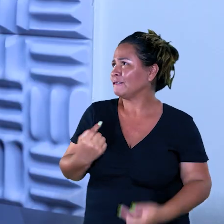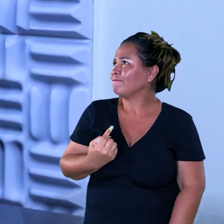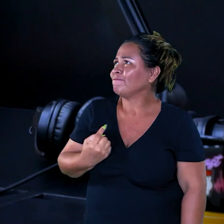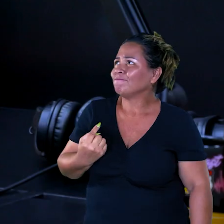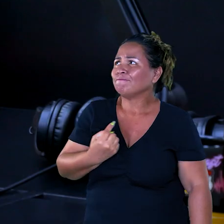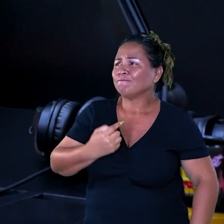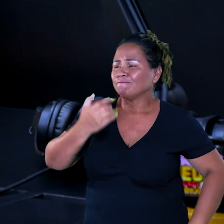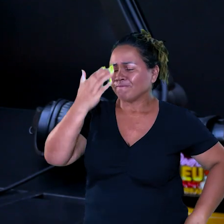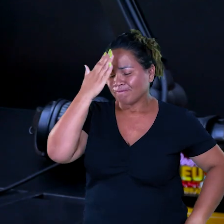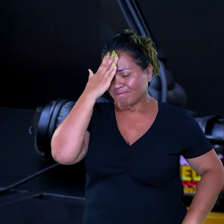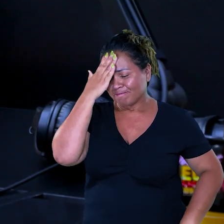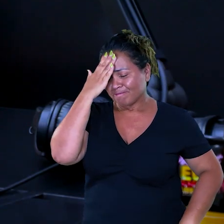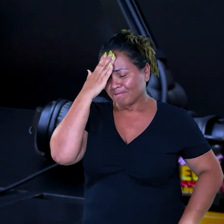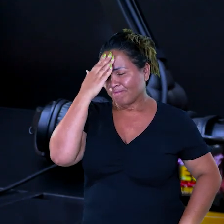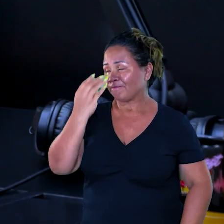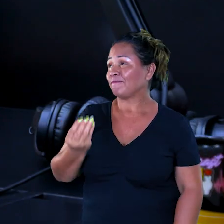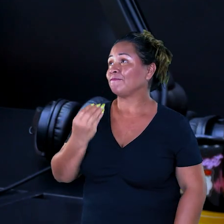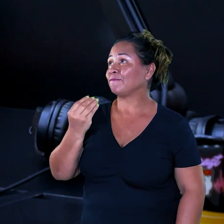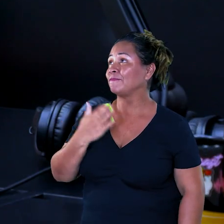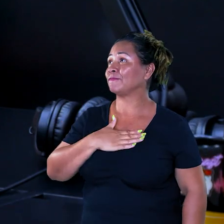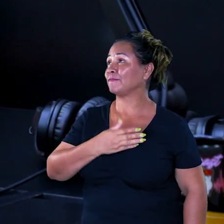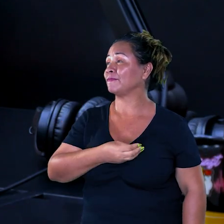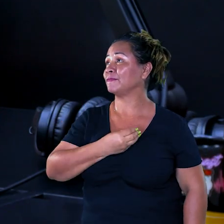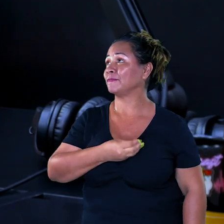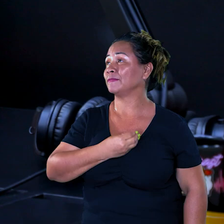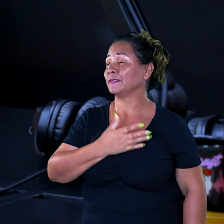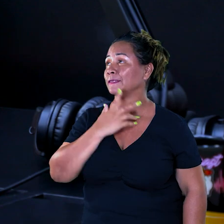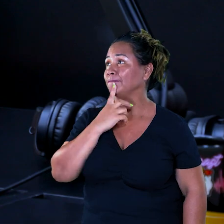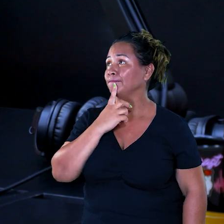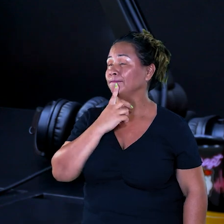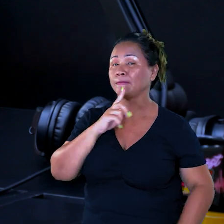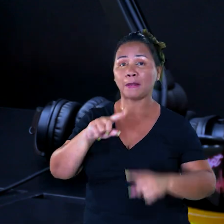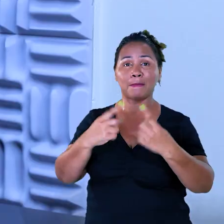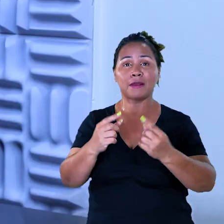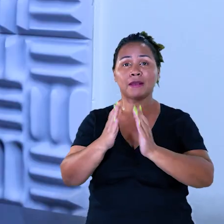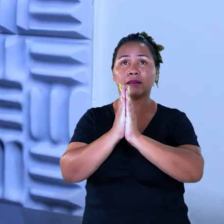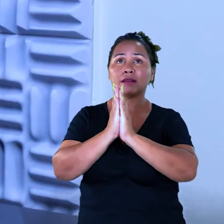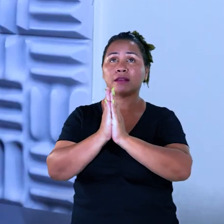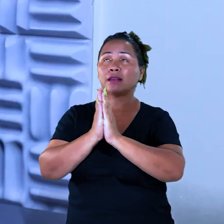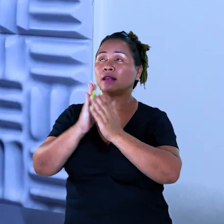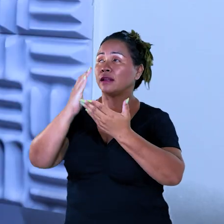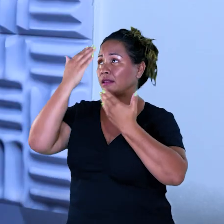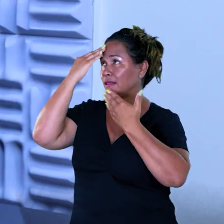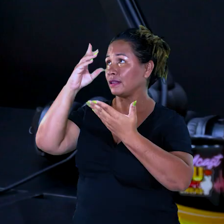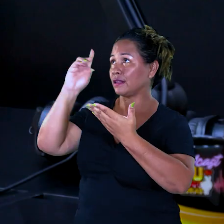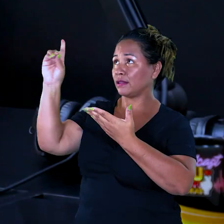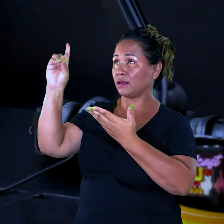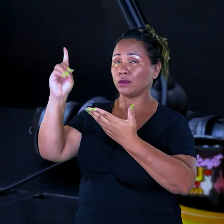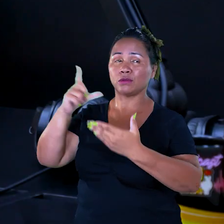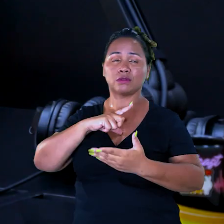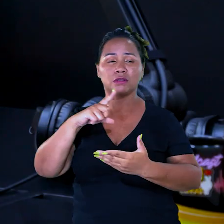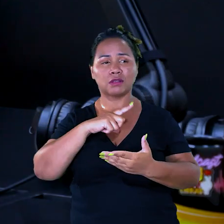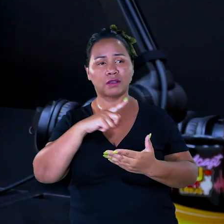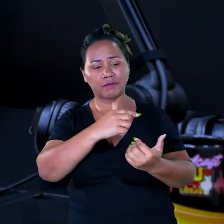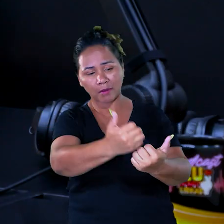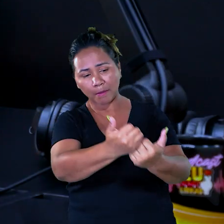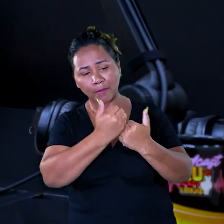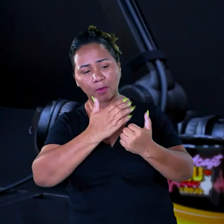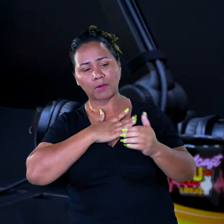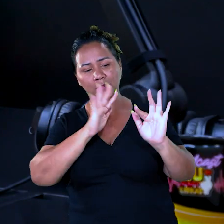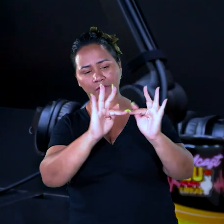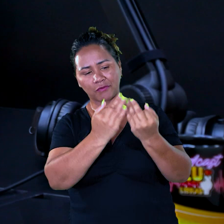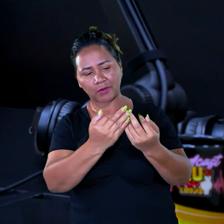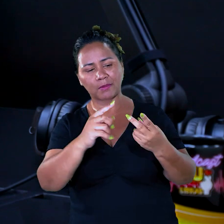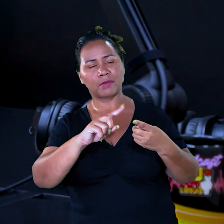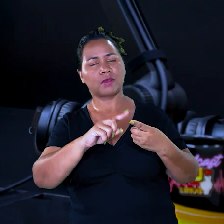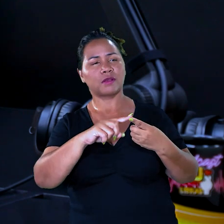né? Sozinha, pra criá-la. E aí, mas graças a Deus, eu tive muita ajuda da minha mãe na época, né? Da minha irmã, meu cunhado.